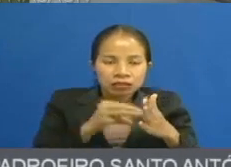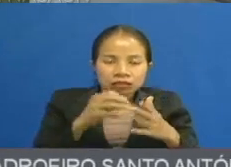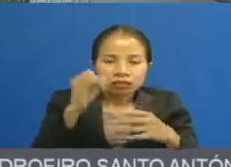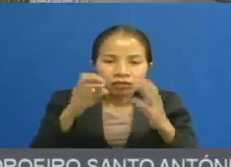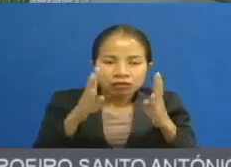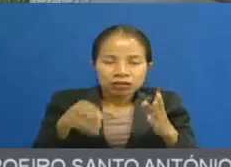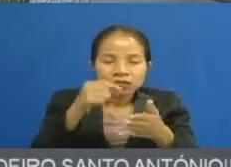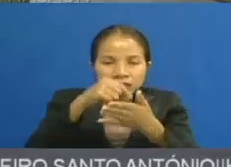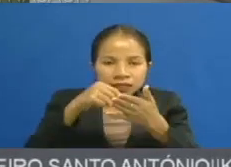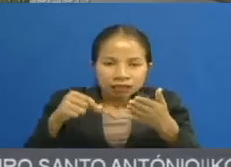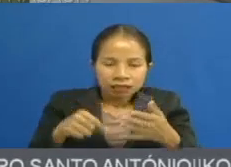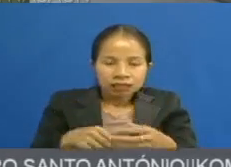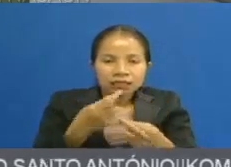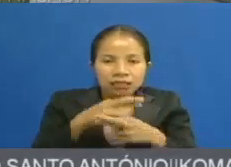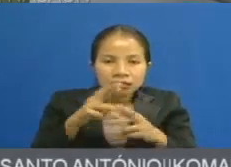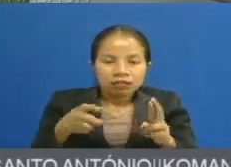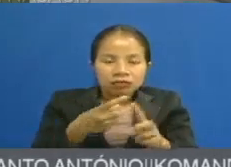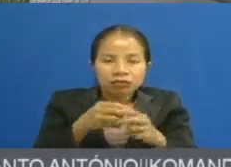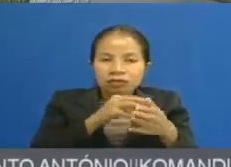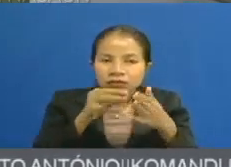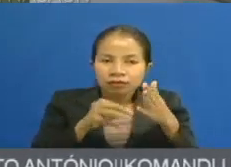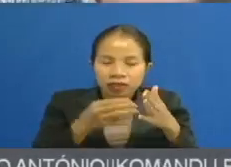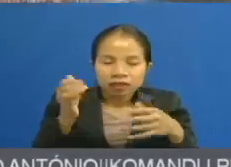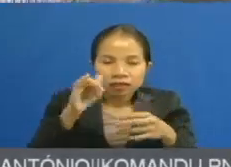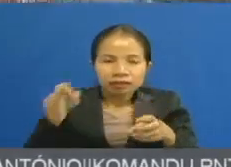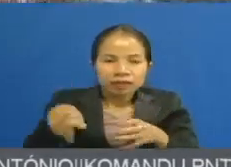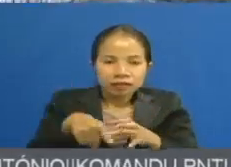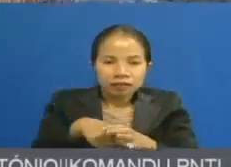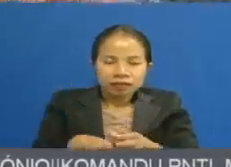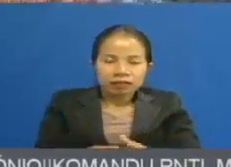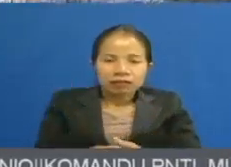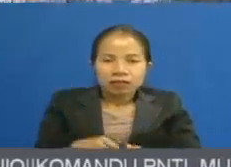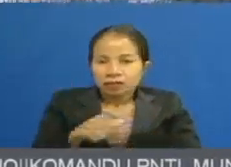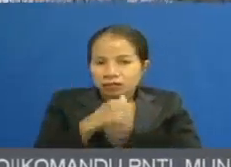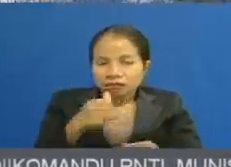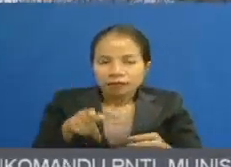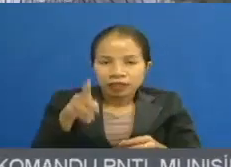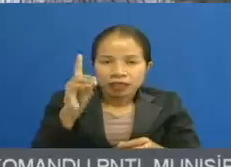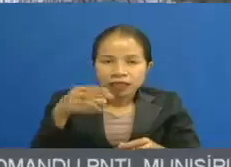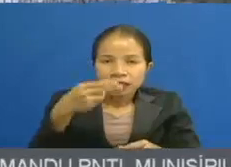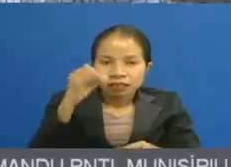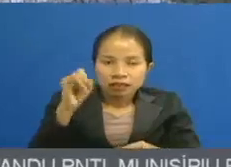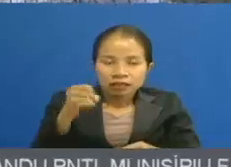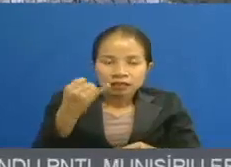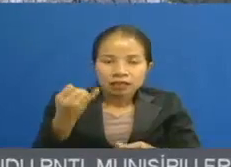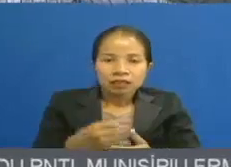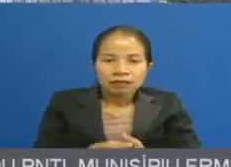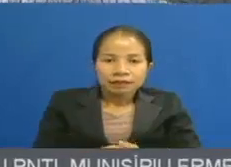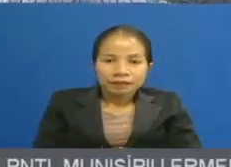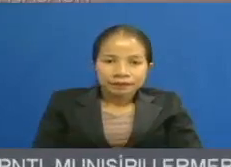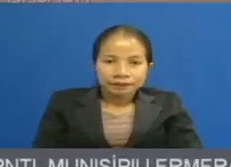rasik hakerek. Resultado dos imediator nebem, mas Sira participa ba. E a parte Seluk, provedor de direitos humanos no Justiça